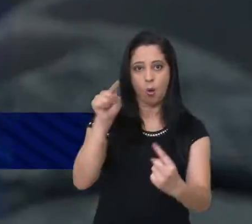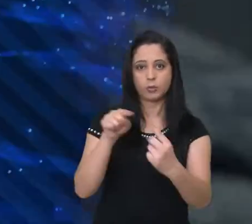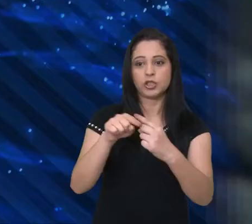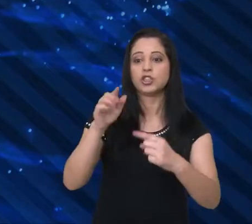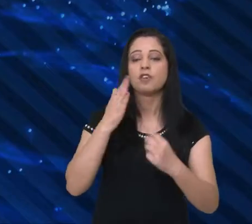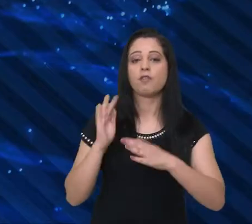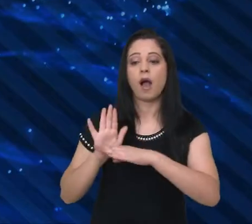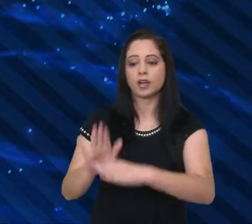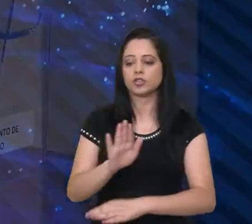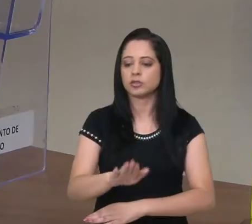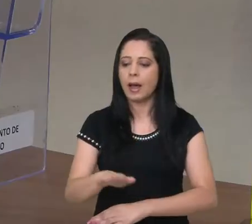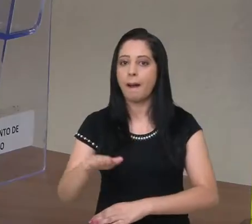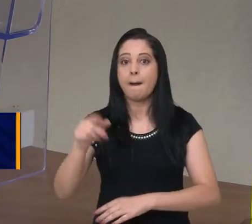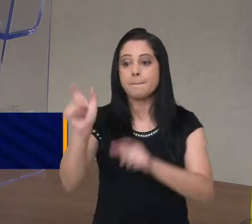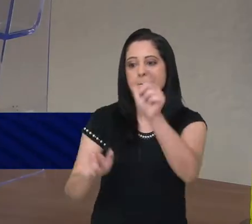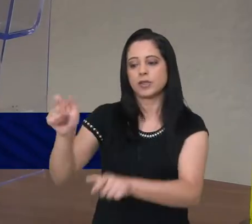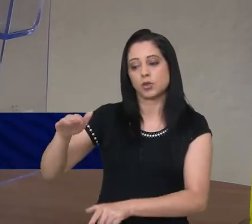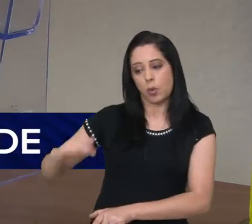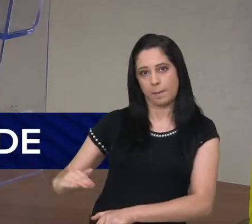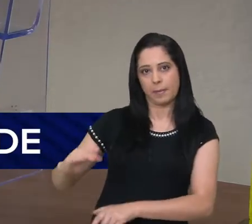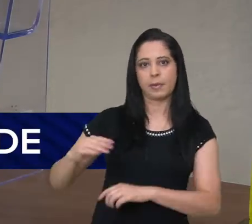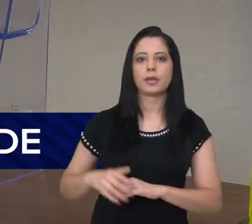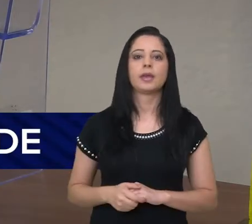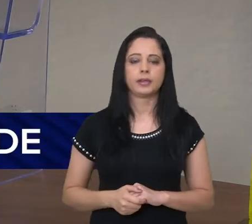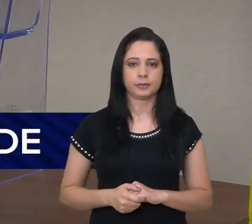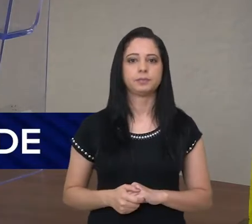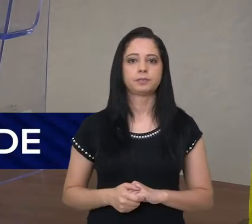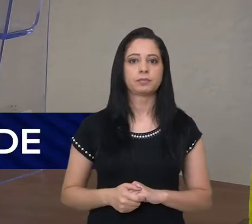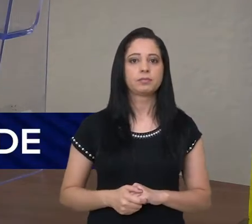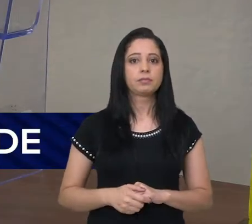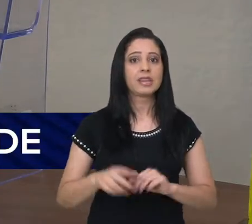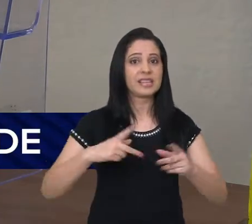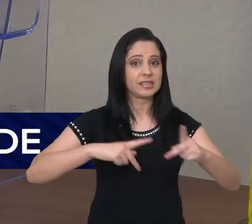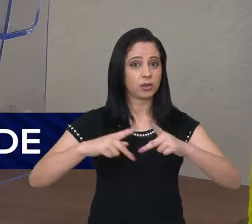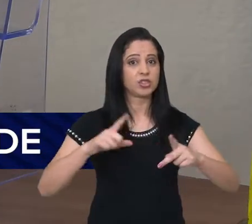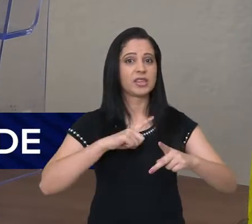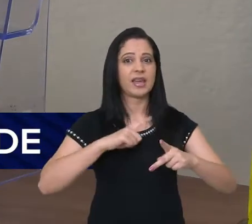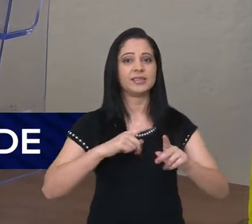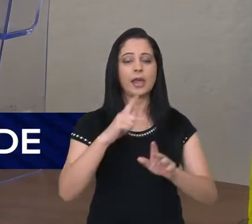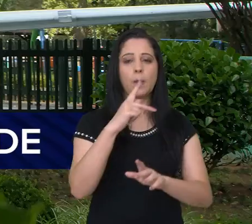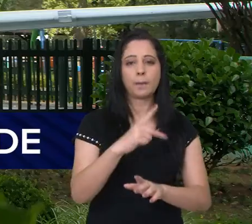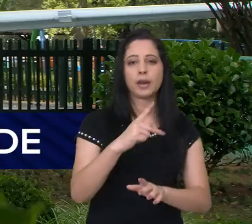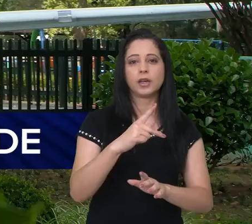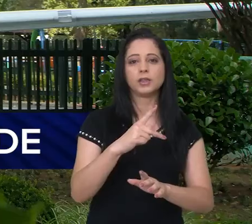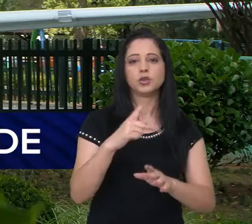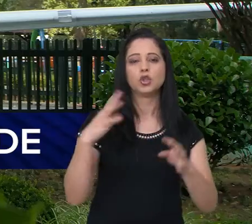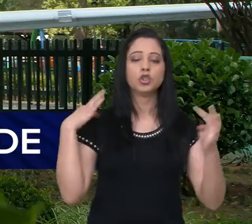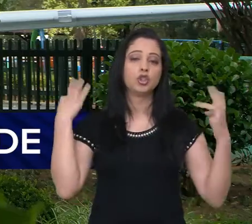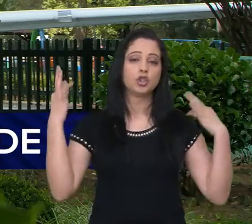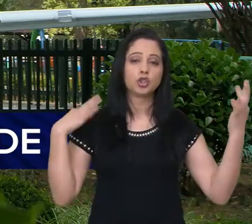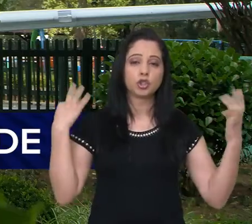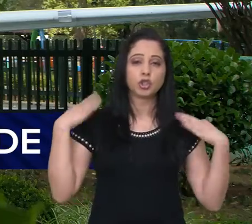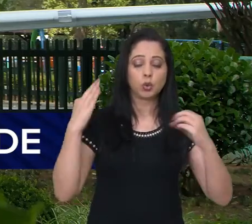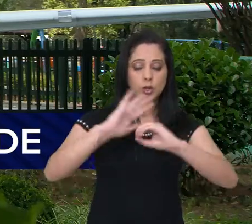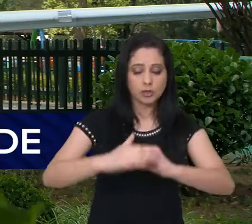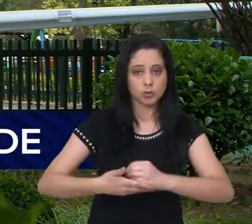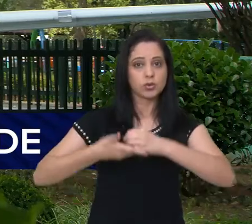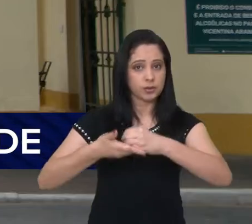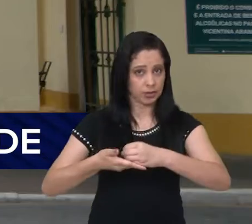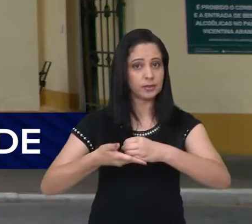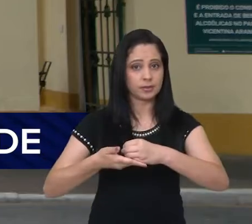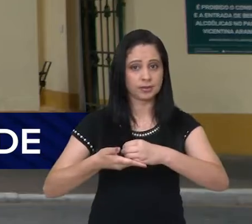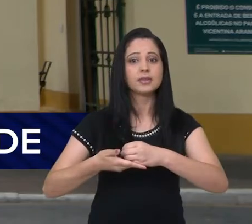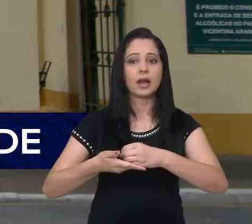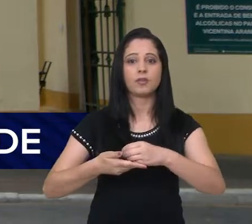baixa estatura. São José dos Campos deve ganhar um plano diretor de turismo sustentável. A ideia é gerar emprego e renda para o setor